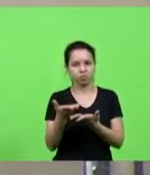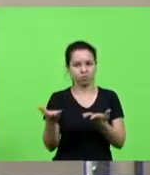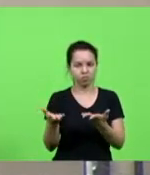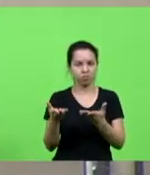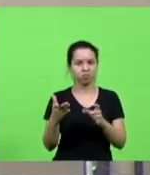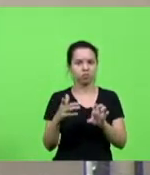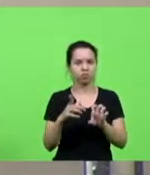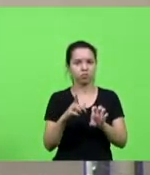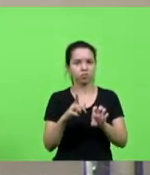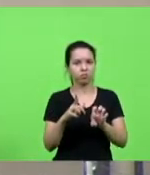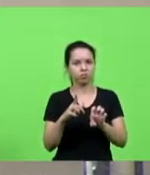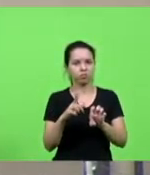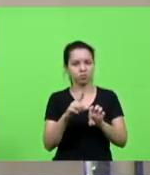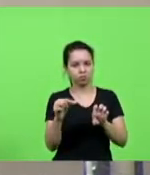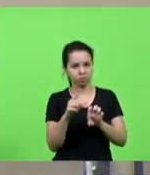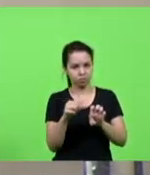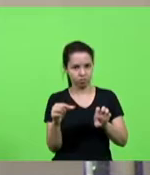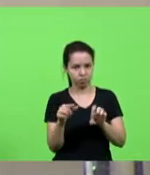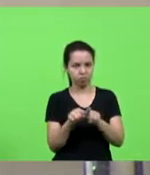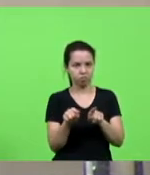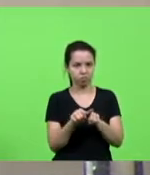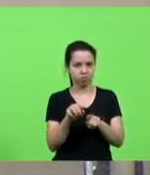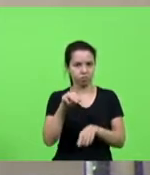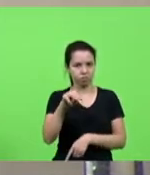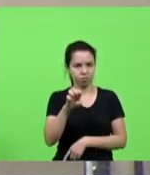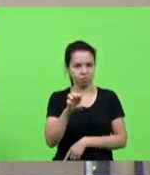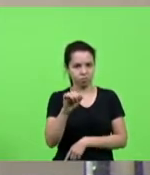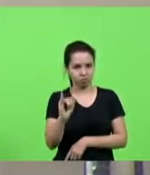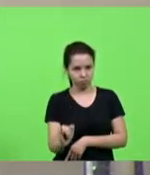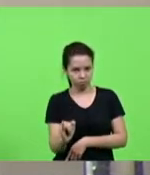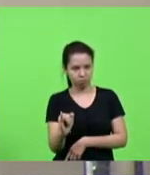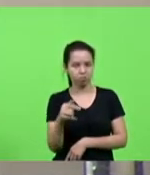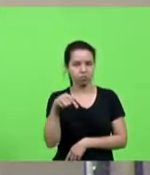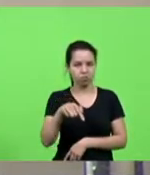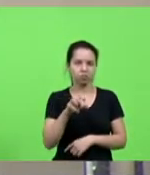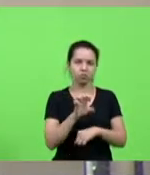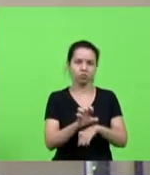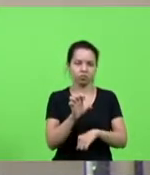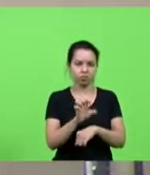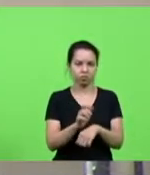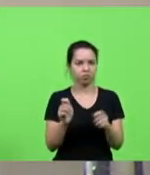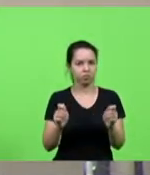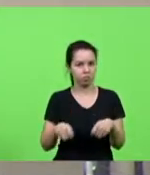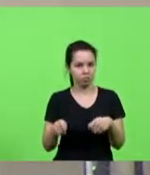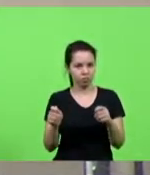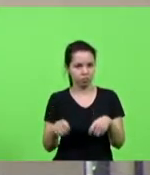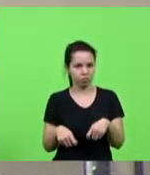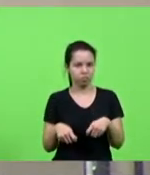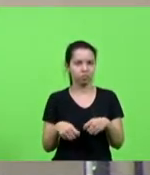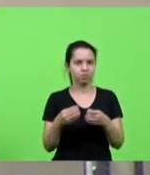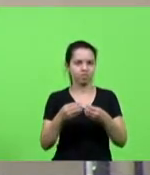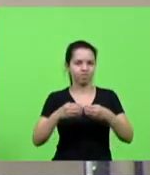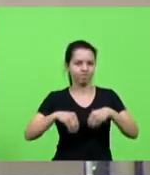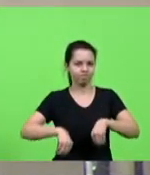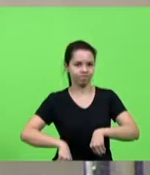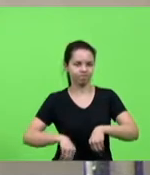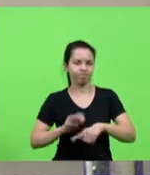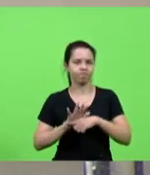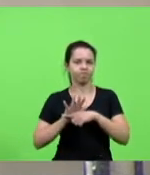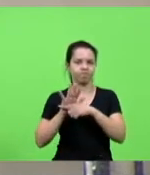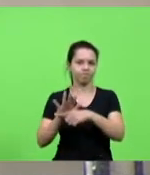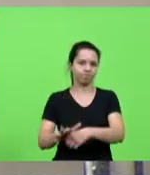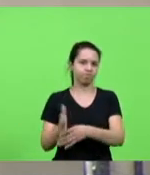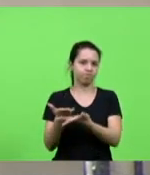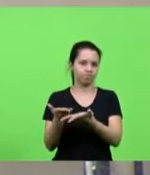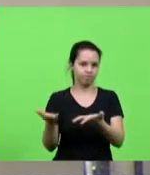MEI, e a micro e pequenos empreendedores com sede no Estado para o enfrentamento dos prejuízos econômicos e sociais advindos da emergência de